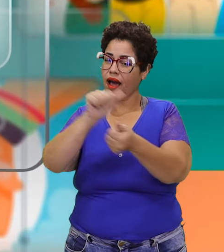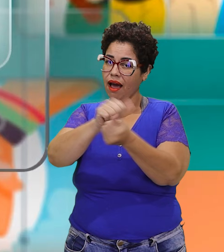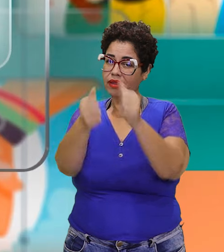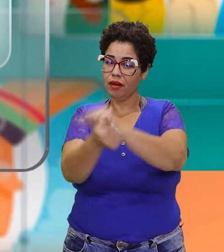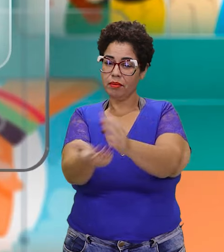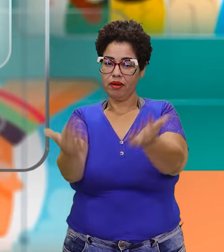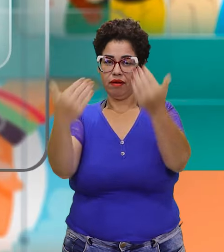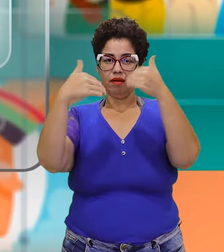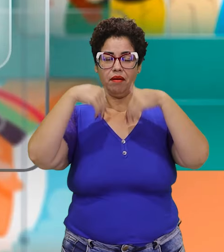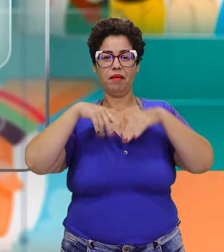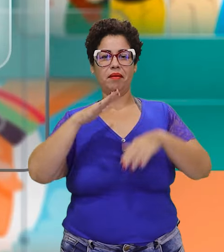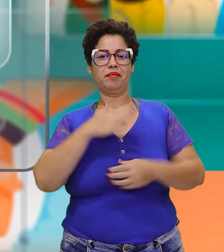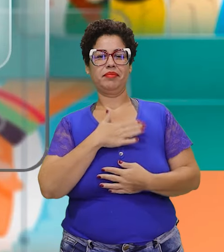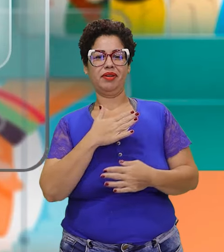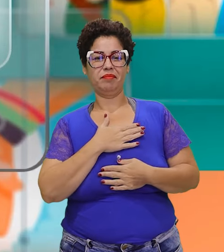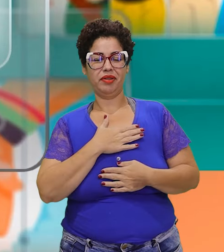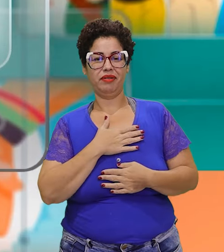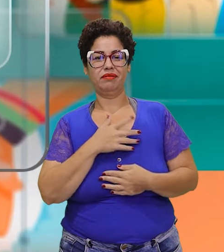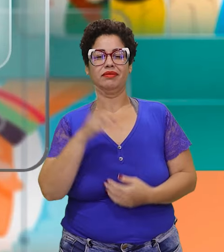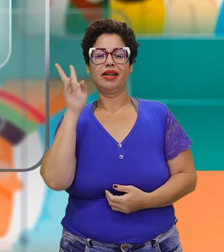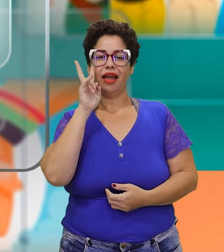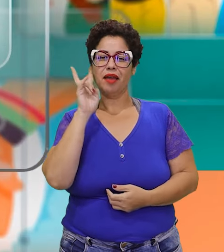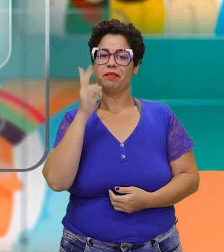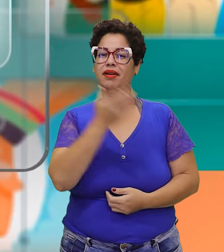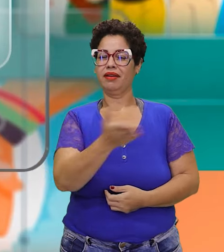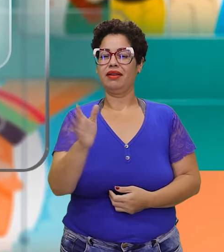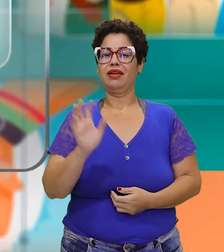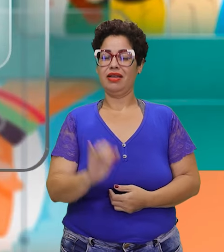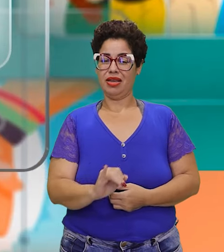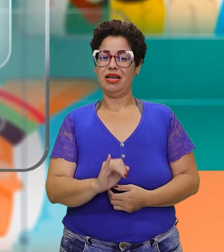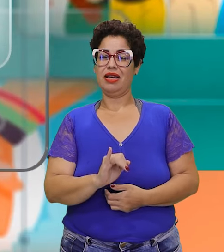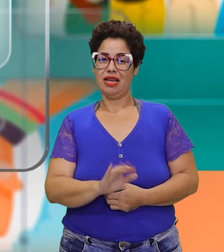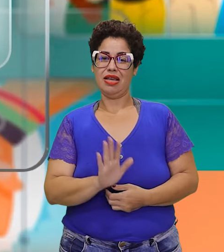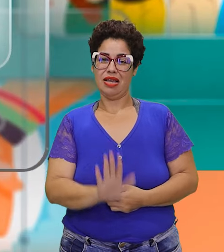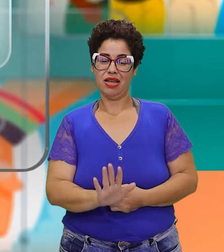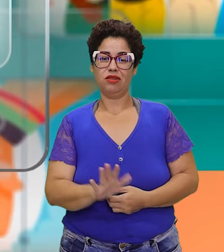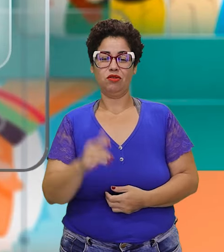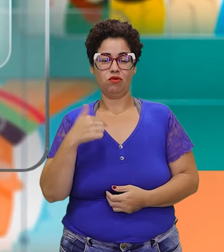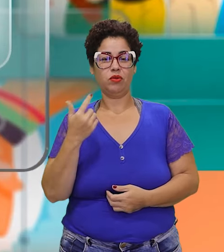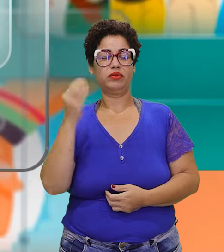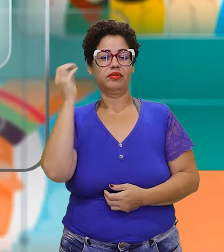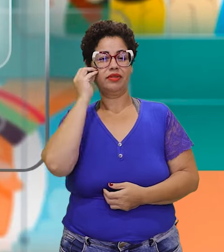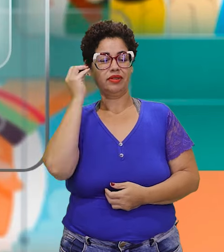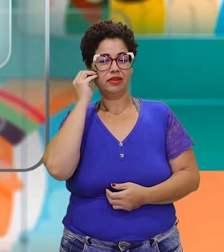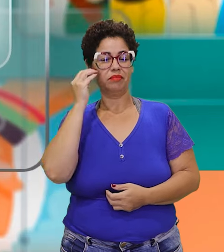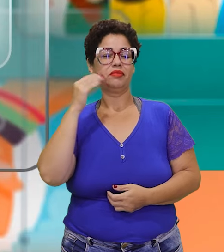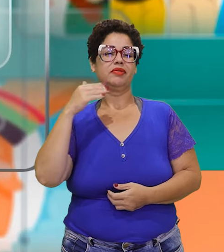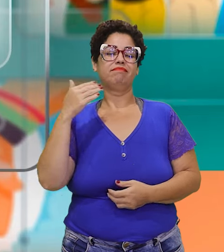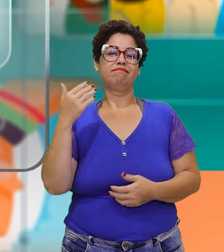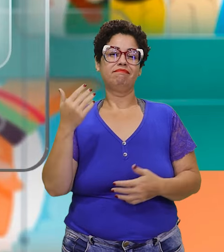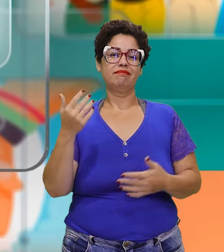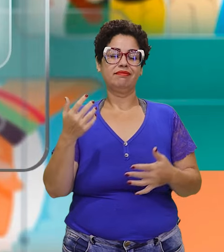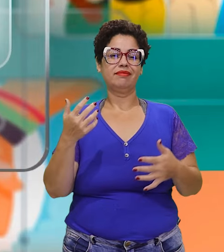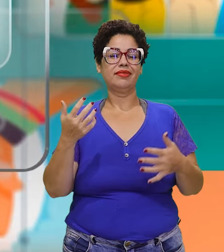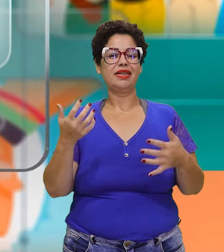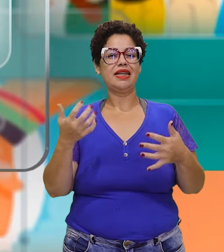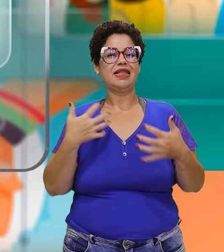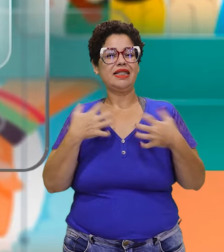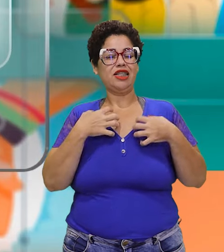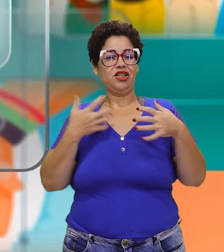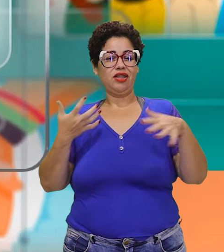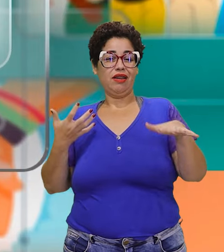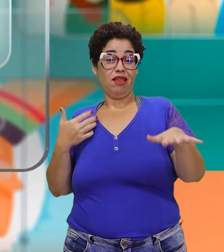né, se adaptar a você. Eu gosto sempre de lembrar isso, para que nós nos sintamos